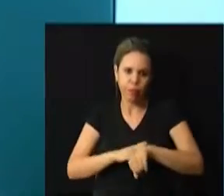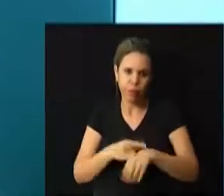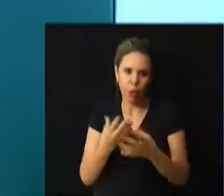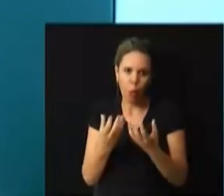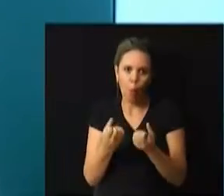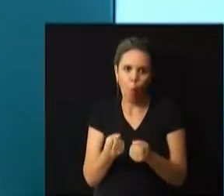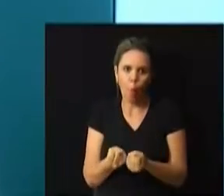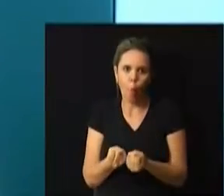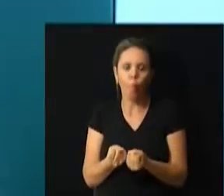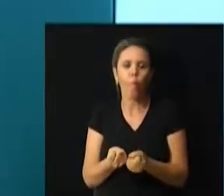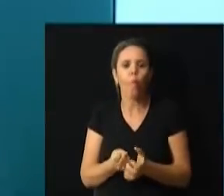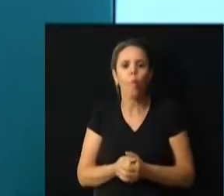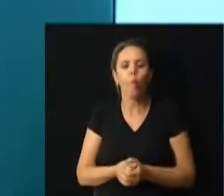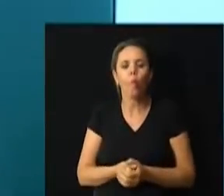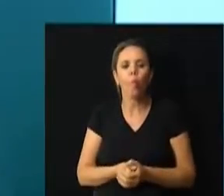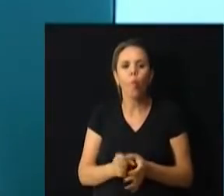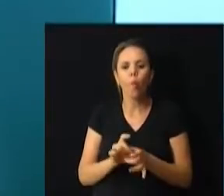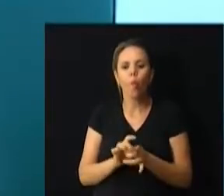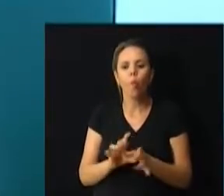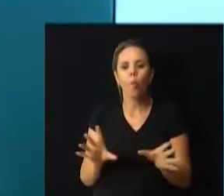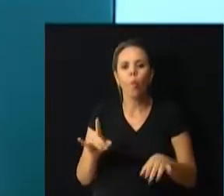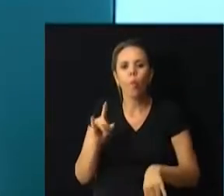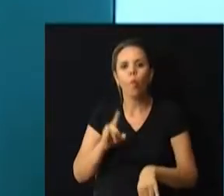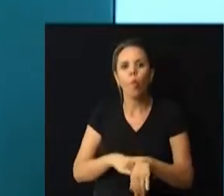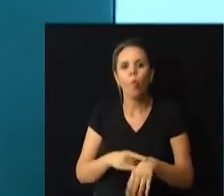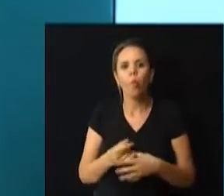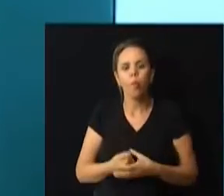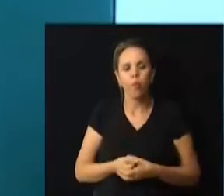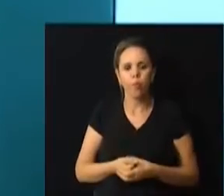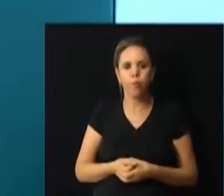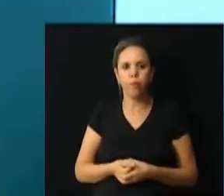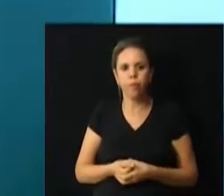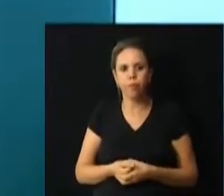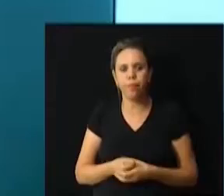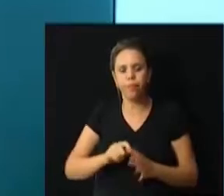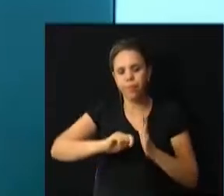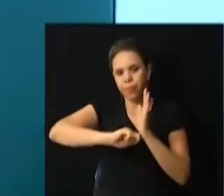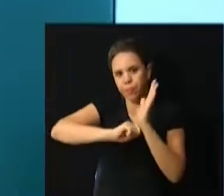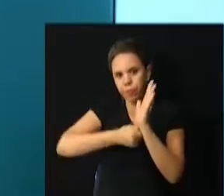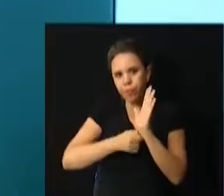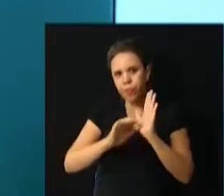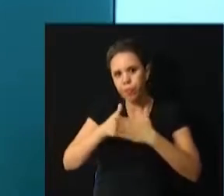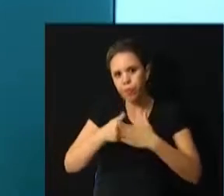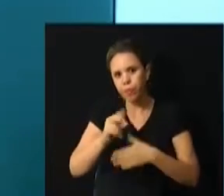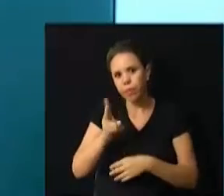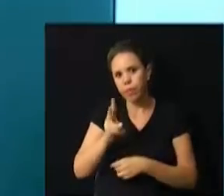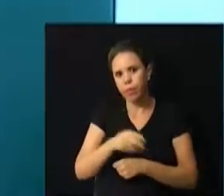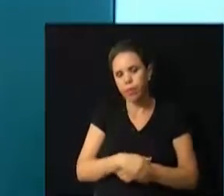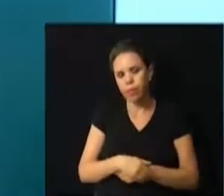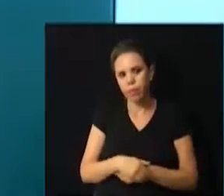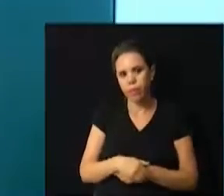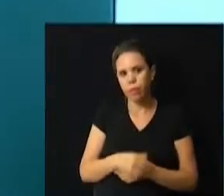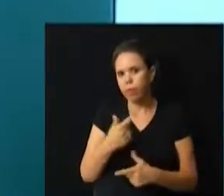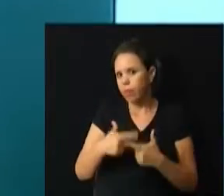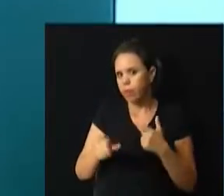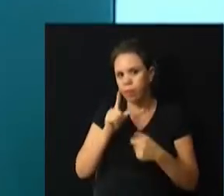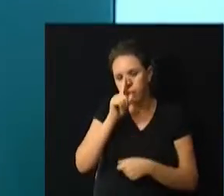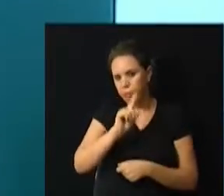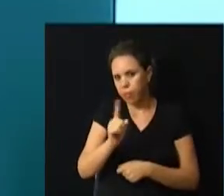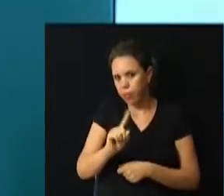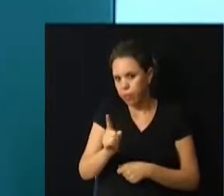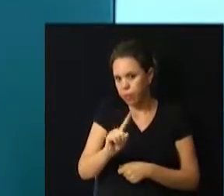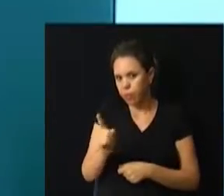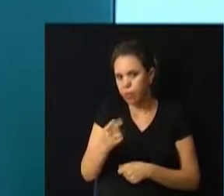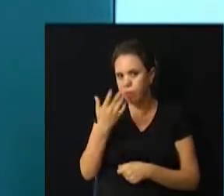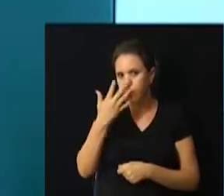banheira, tem que secar essa banheira, né? Deixar o banheiro trancado, né? Sempre, né? Para não ter